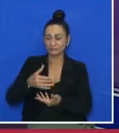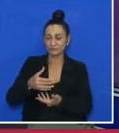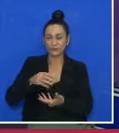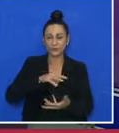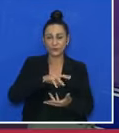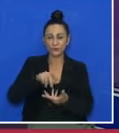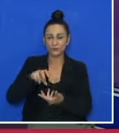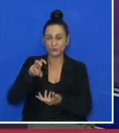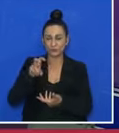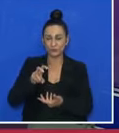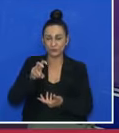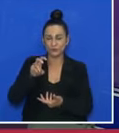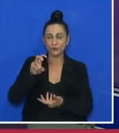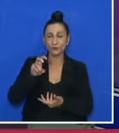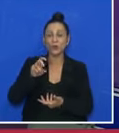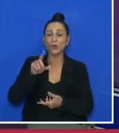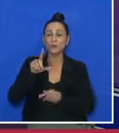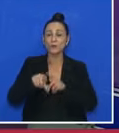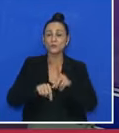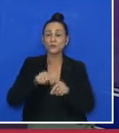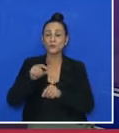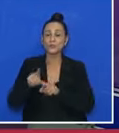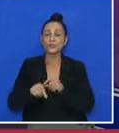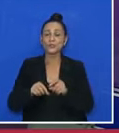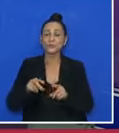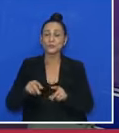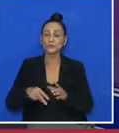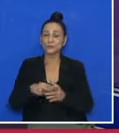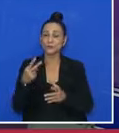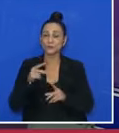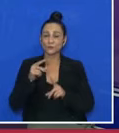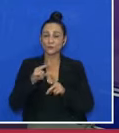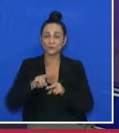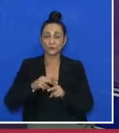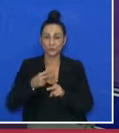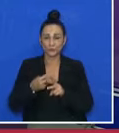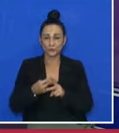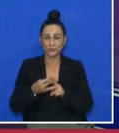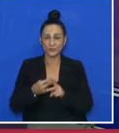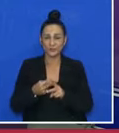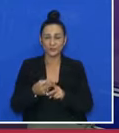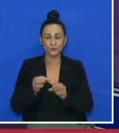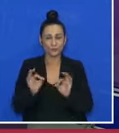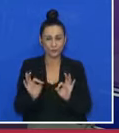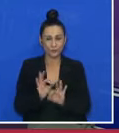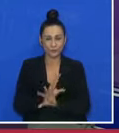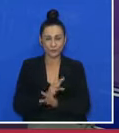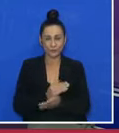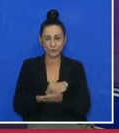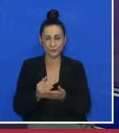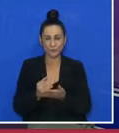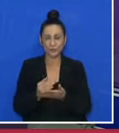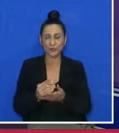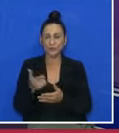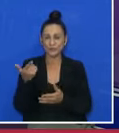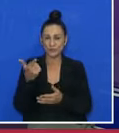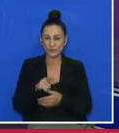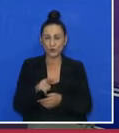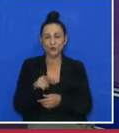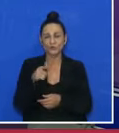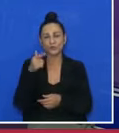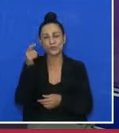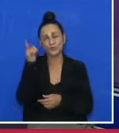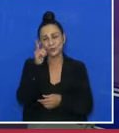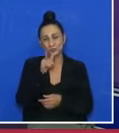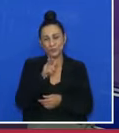cima do globo número 5 para a realização do segundo sorteio da dupla cena. Tudo pronto? Podemos começar, você tem mais uma chance de ganhar